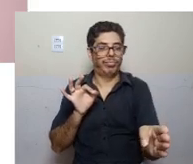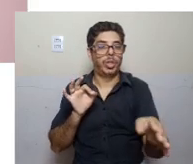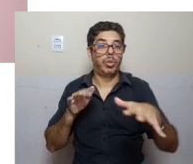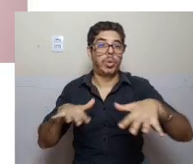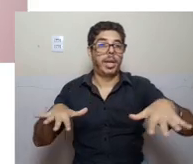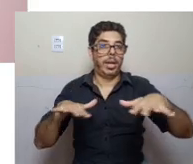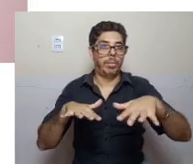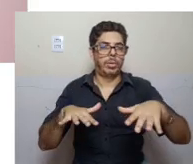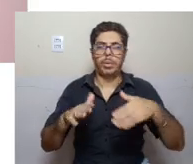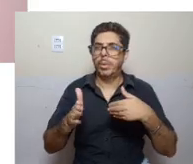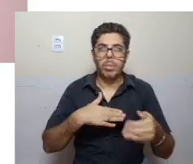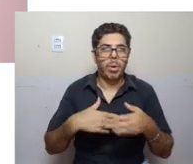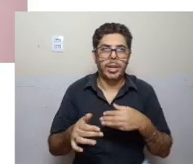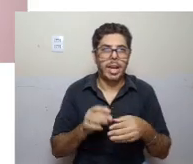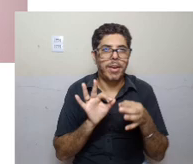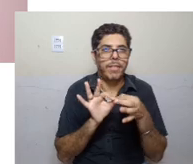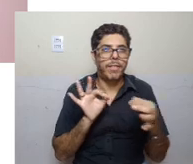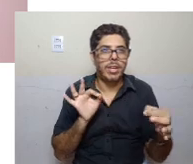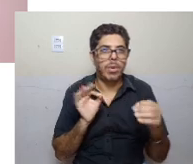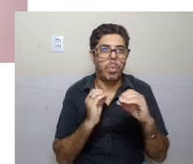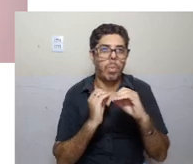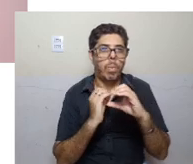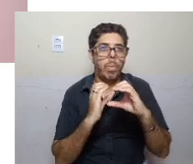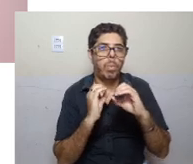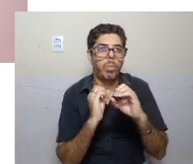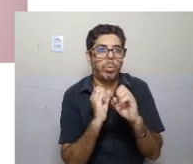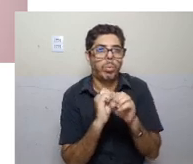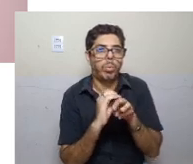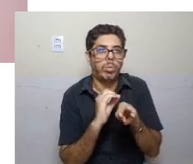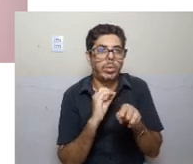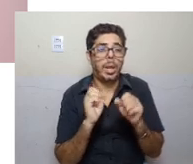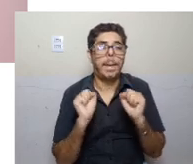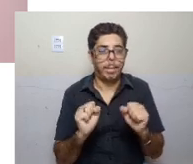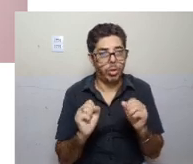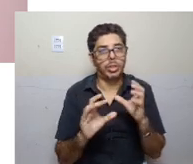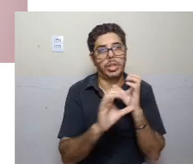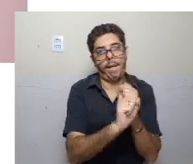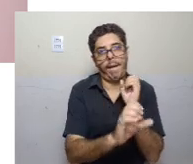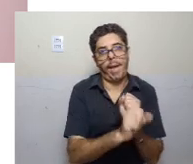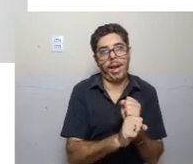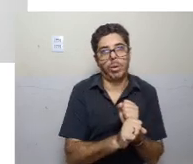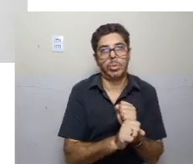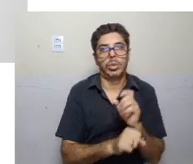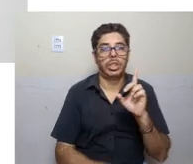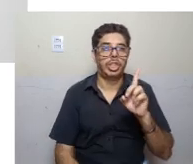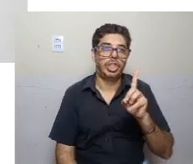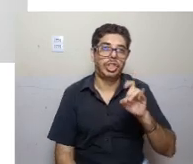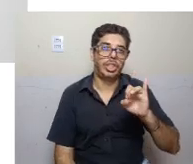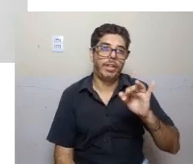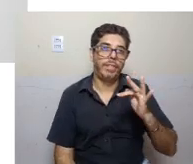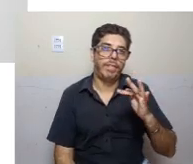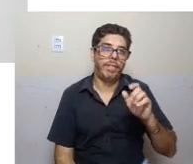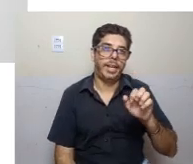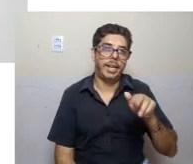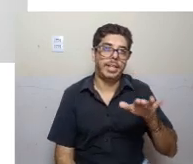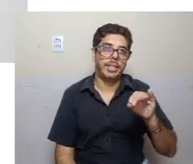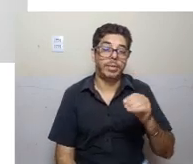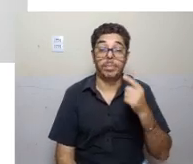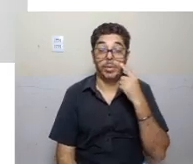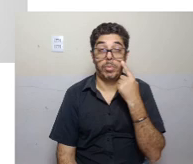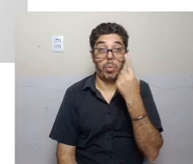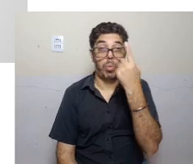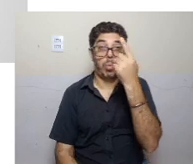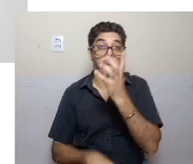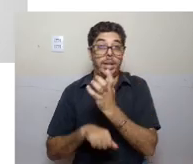forma mais geral, para qualquer formato de fio, pode ser obtida empregando o cálculo diferencial. Observe que, como no caso de uma única